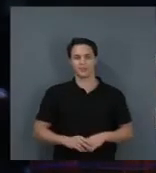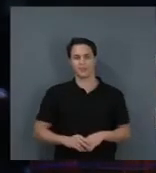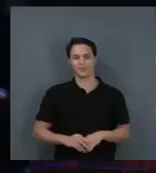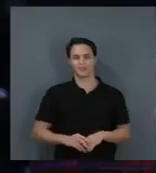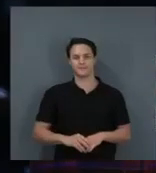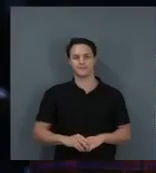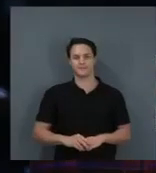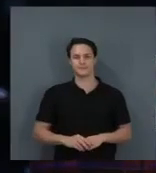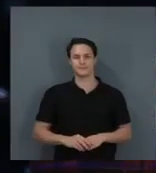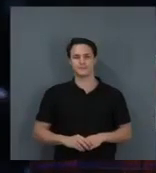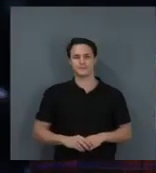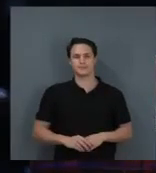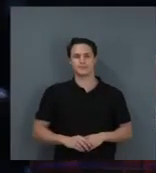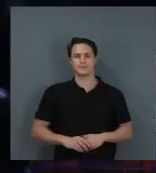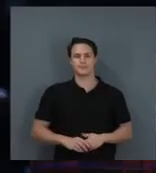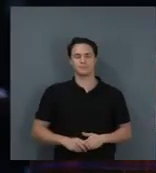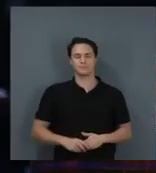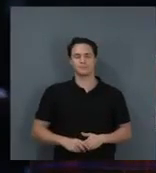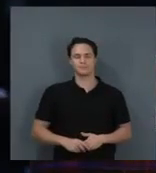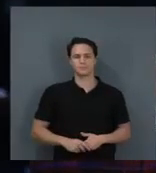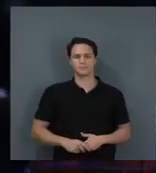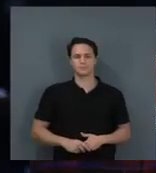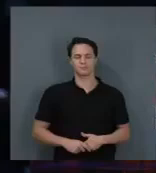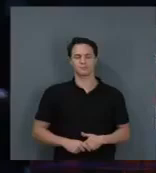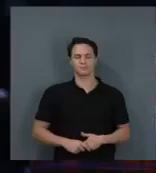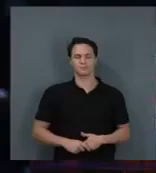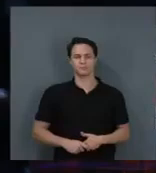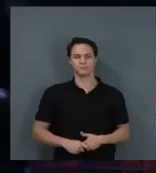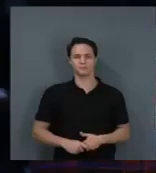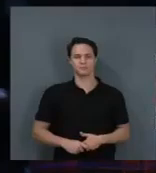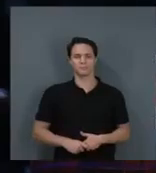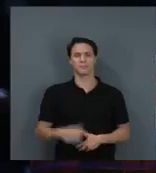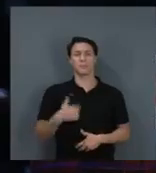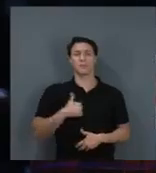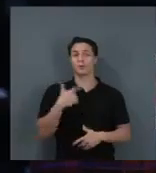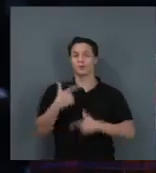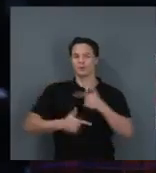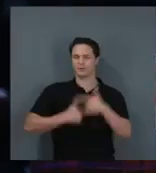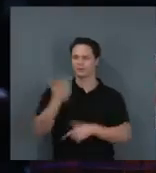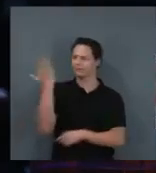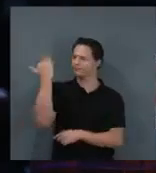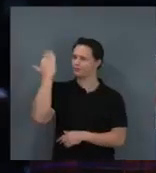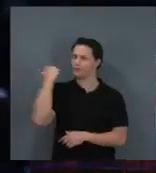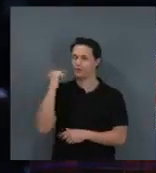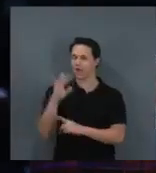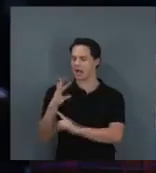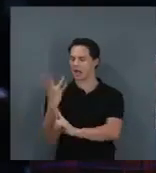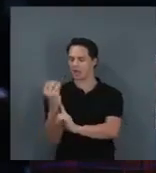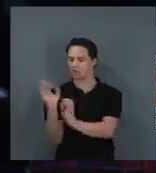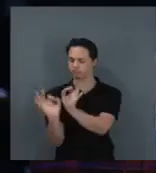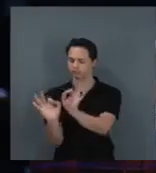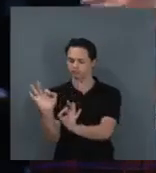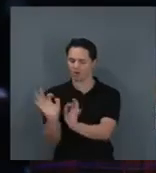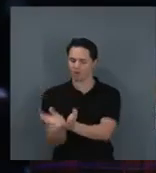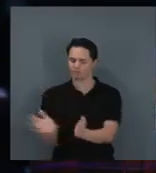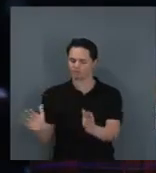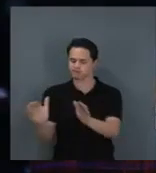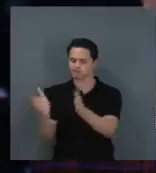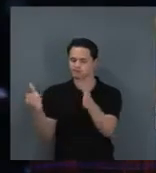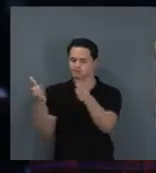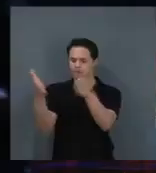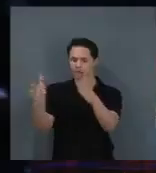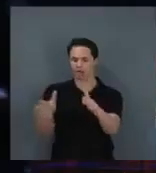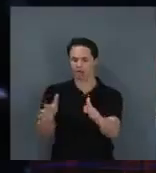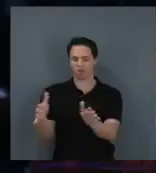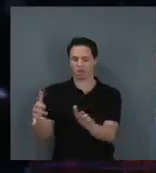Eu, quando menino, eu trabalhei com um artesão numa fábrica de vaso e modelos que ele